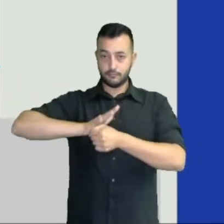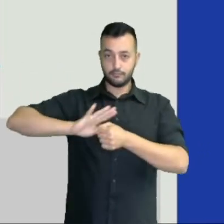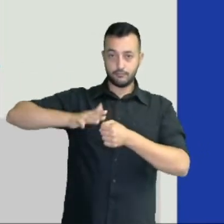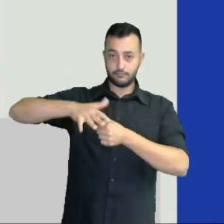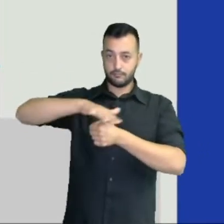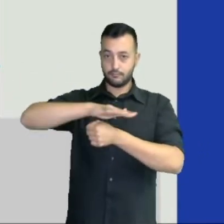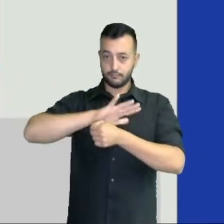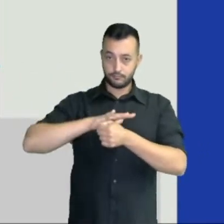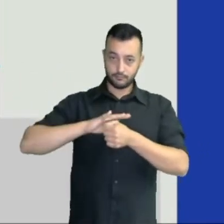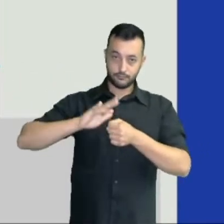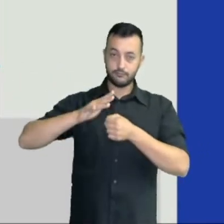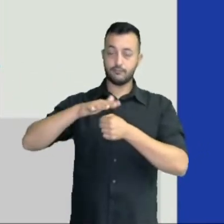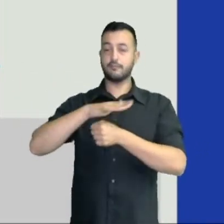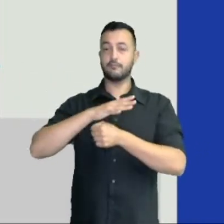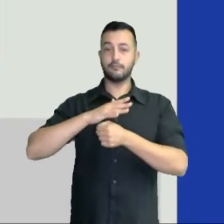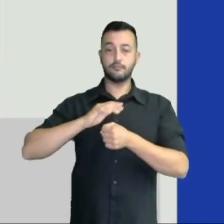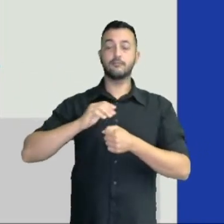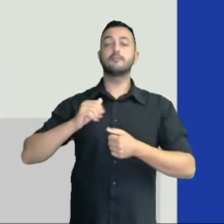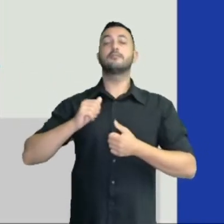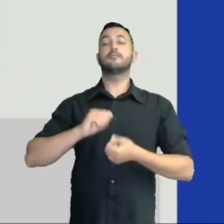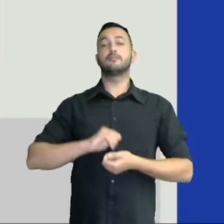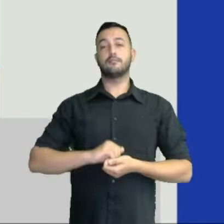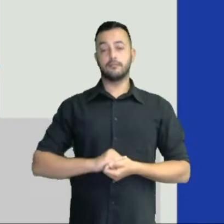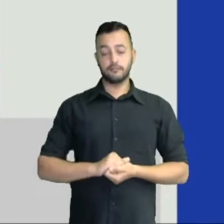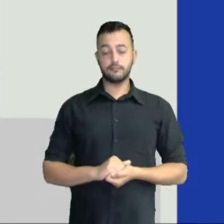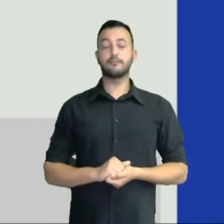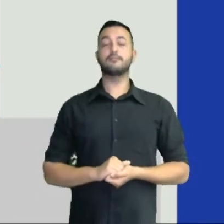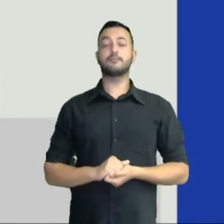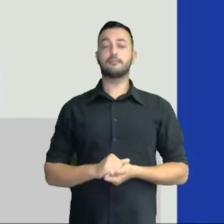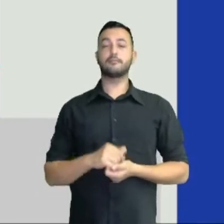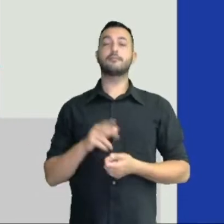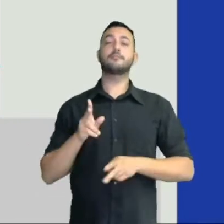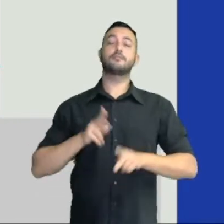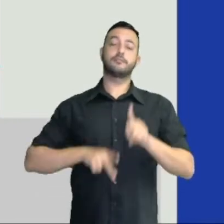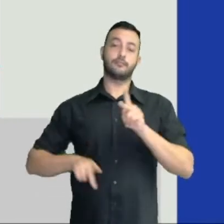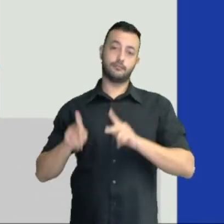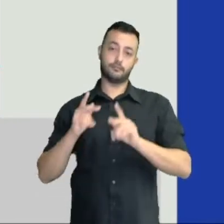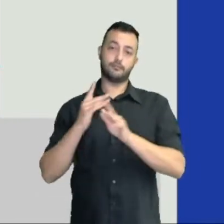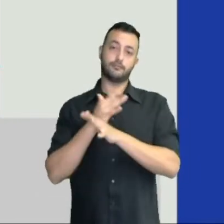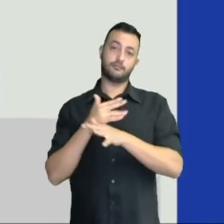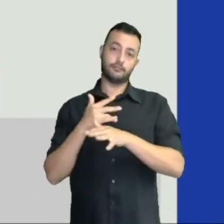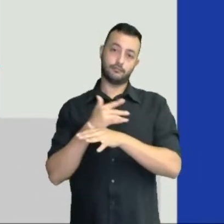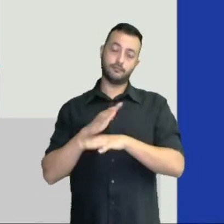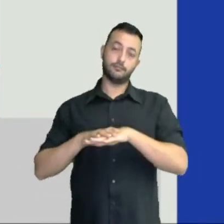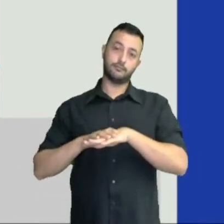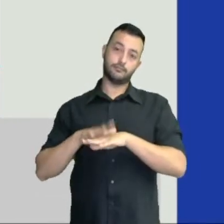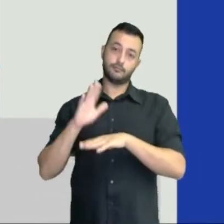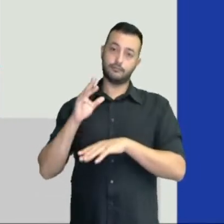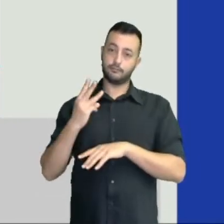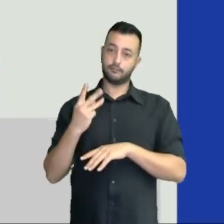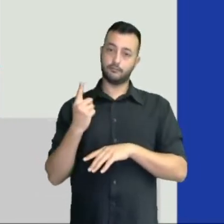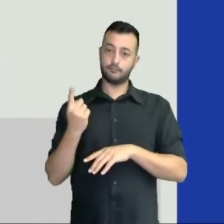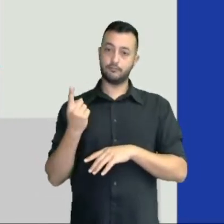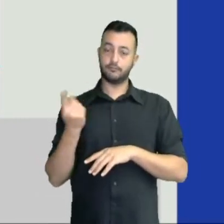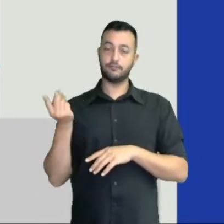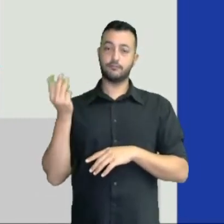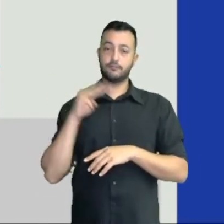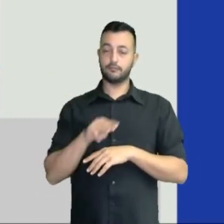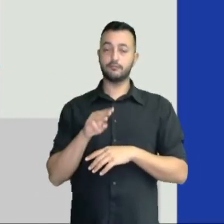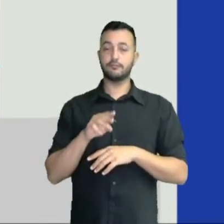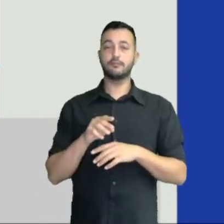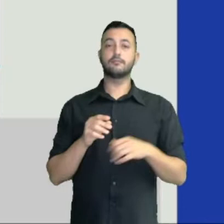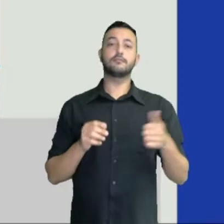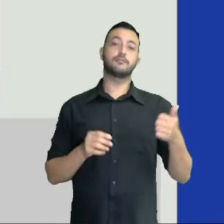parte insular da América Central, a população urbana ela é bem maior, 31 milhões contra 13 da